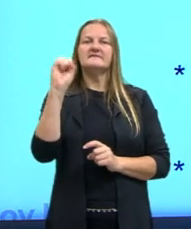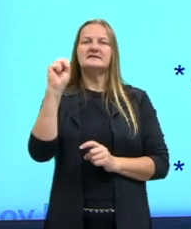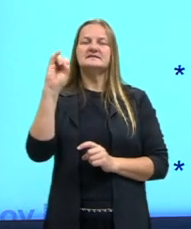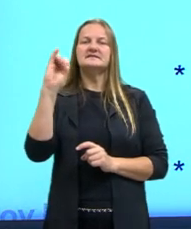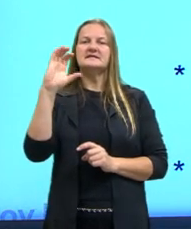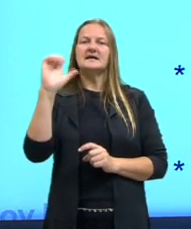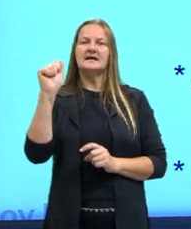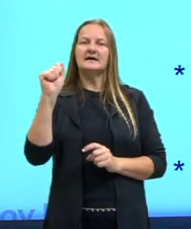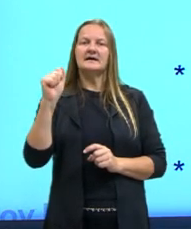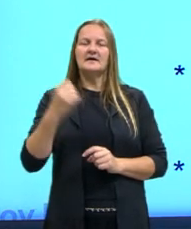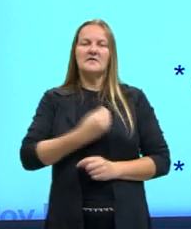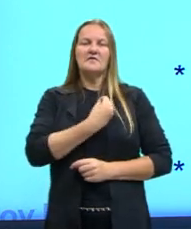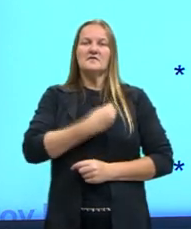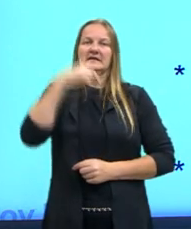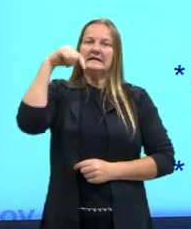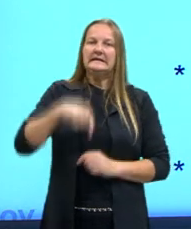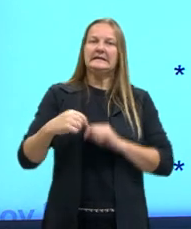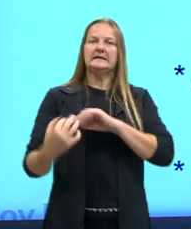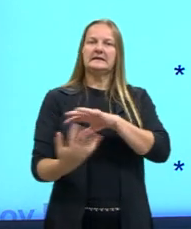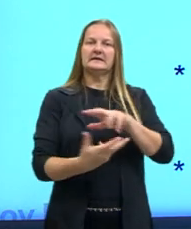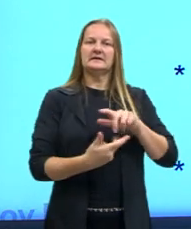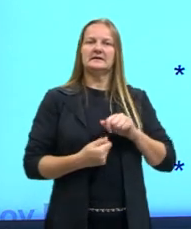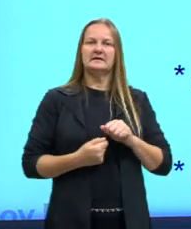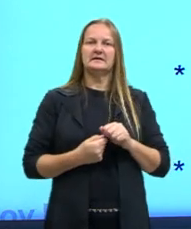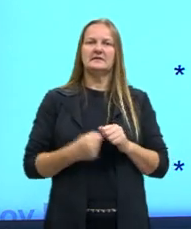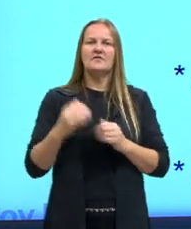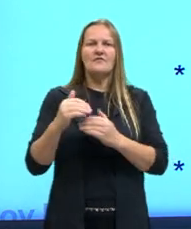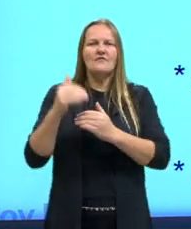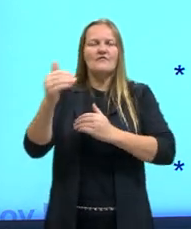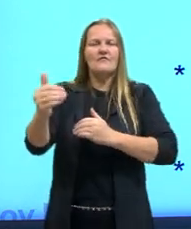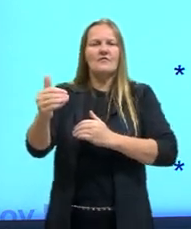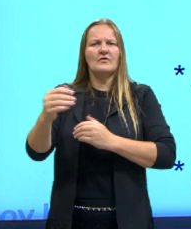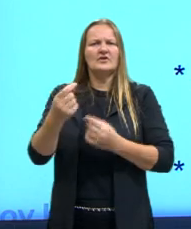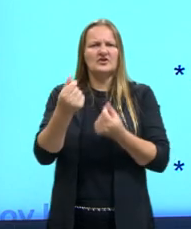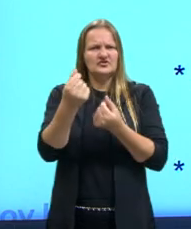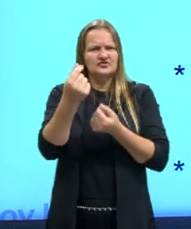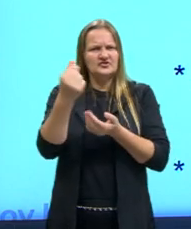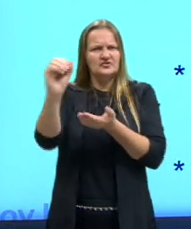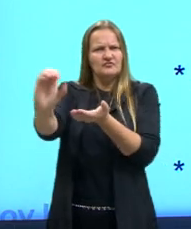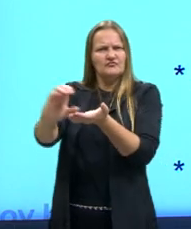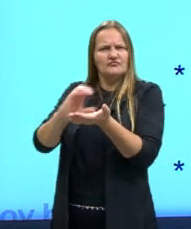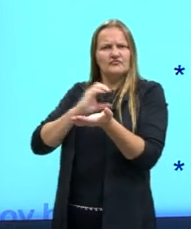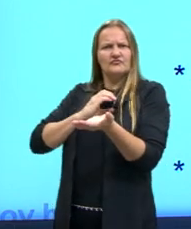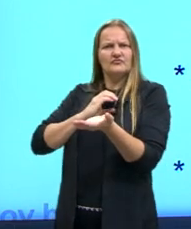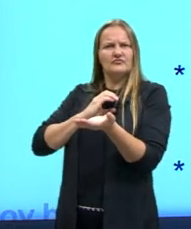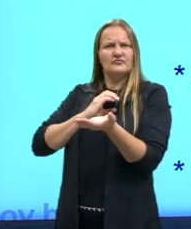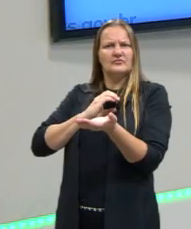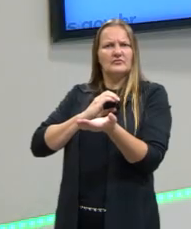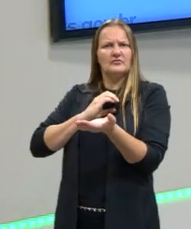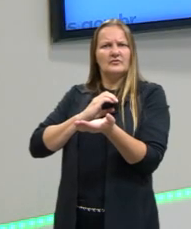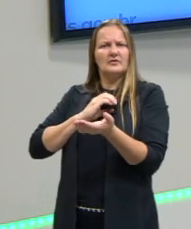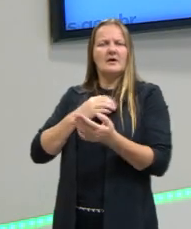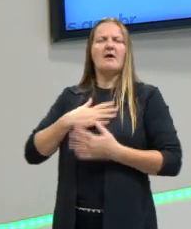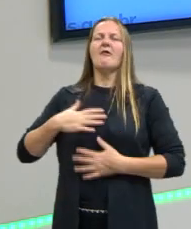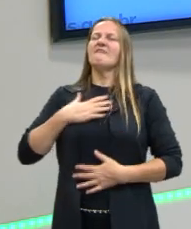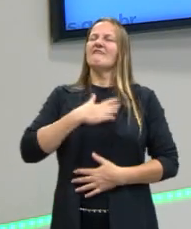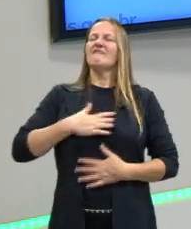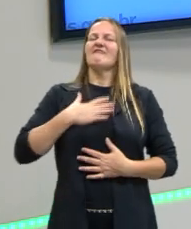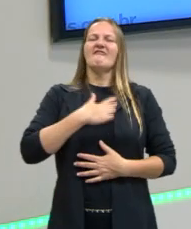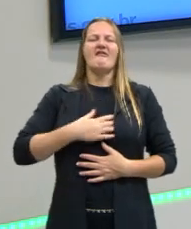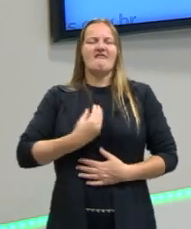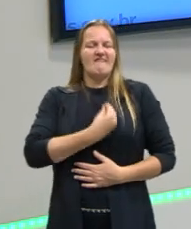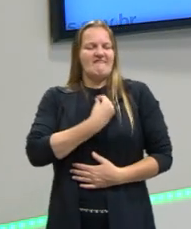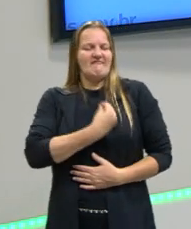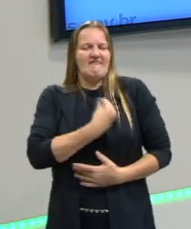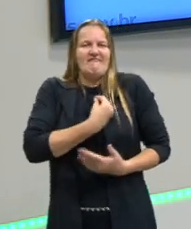está aqui no mundo terreno e portanto essa venalidade esse dinheiro que arrecadavam era para os prazeres aqui